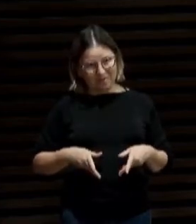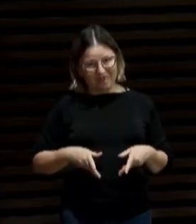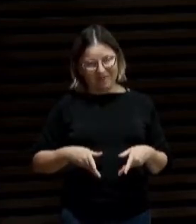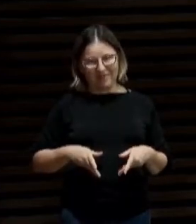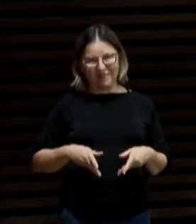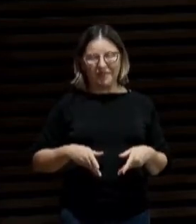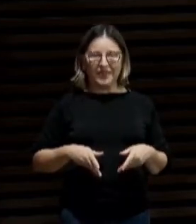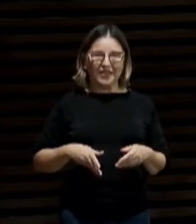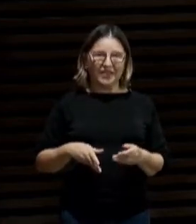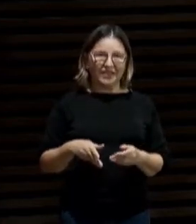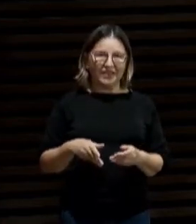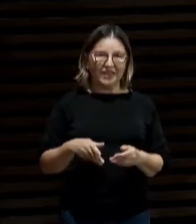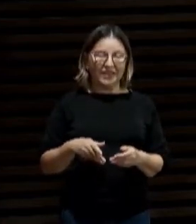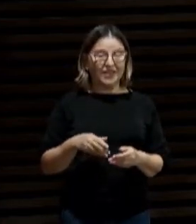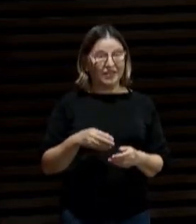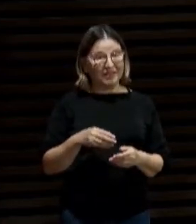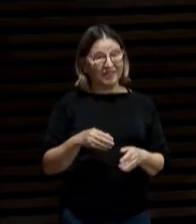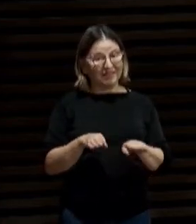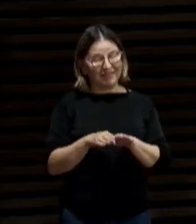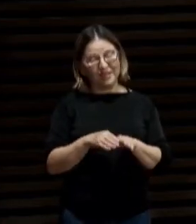Daqui a 100 anos, todos nós aqui